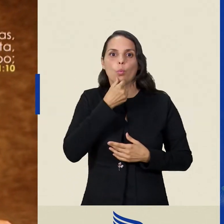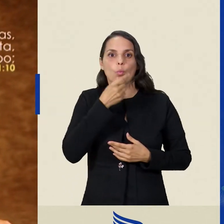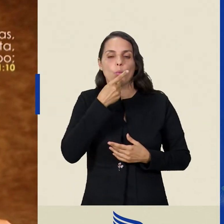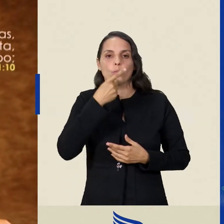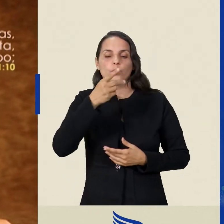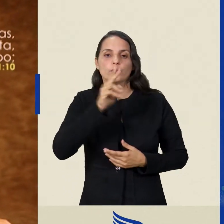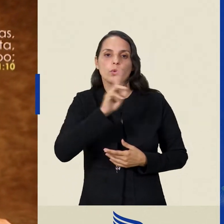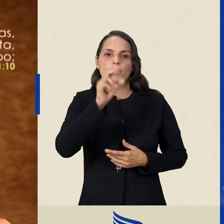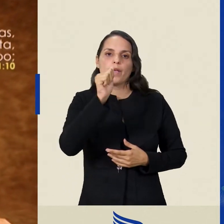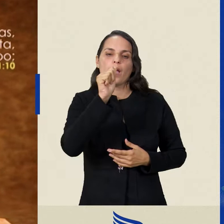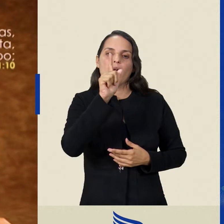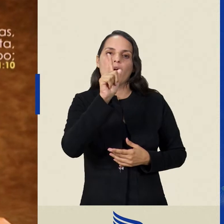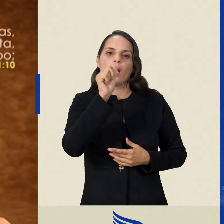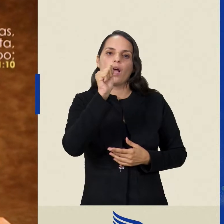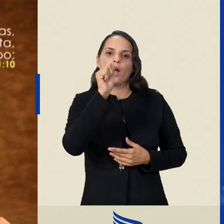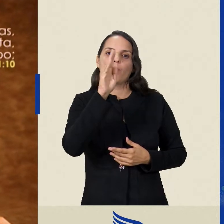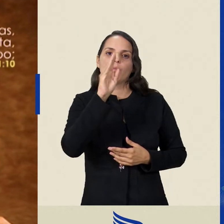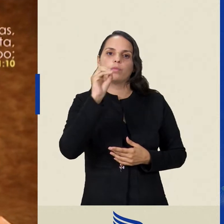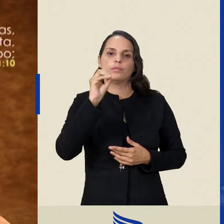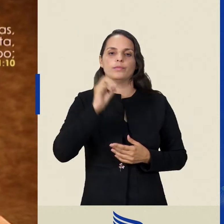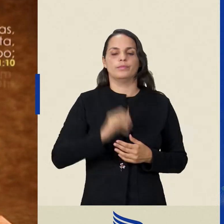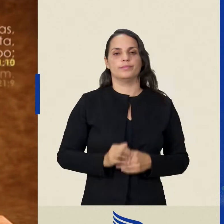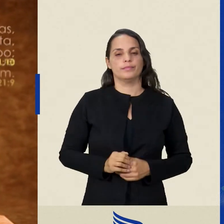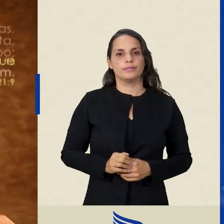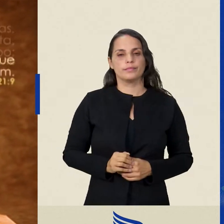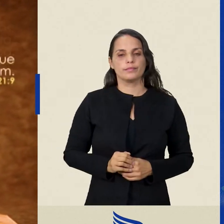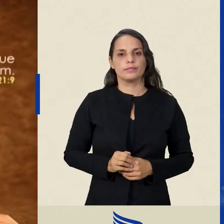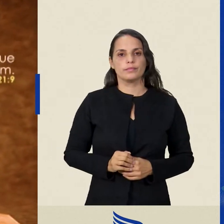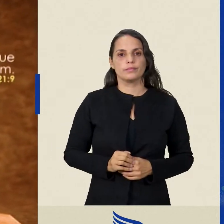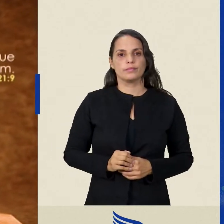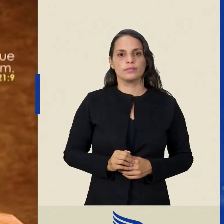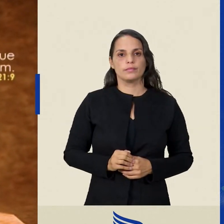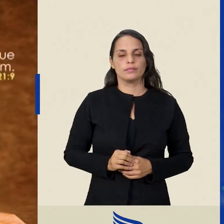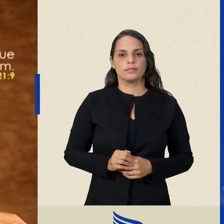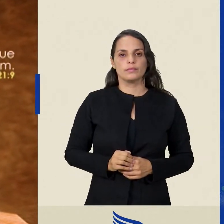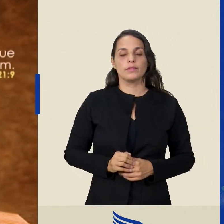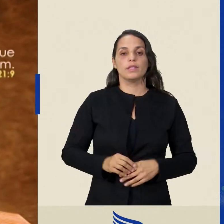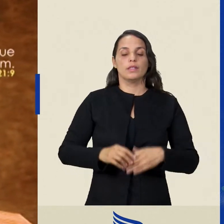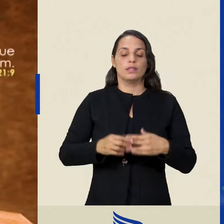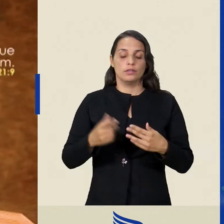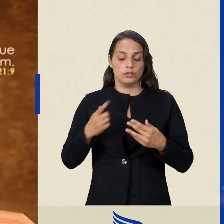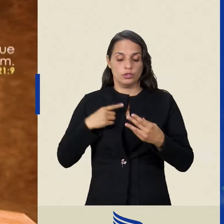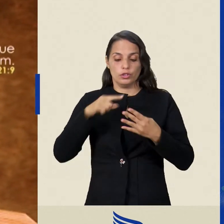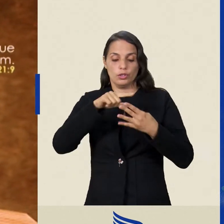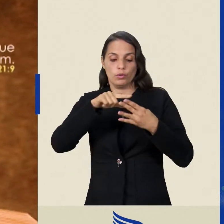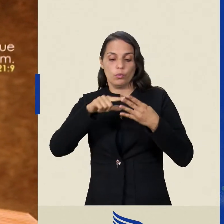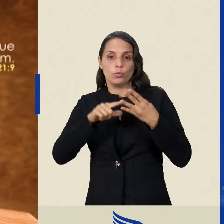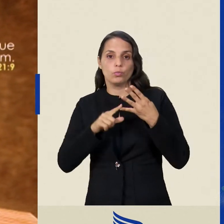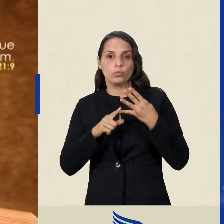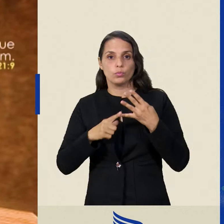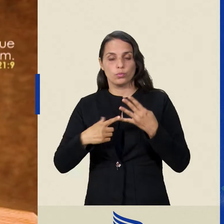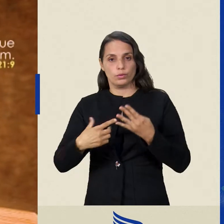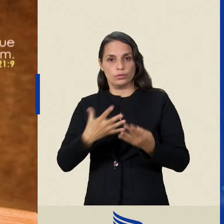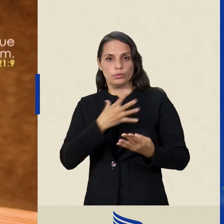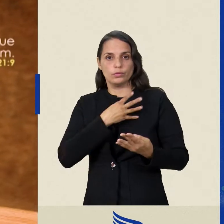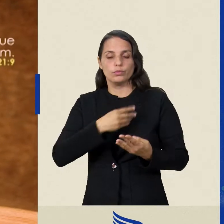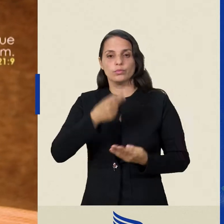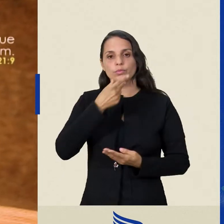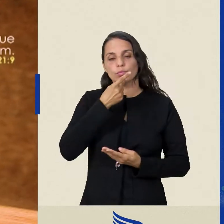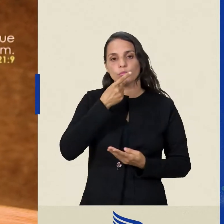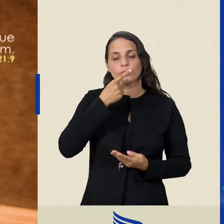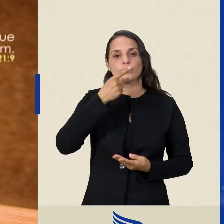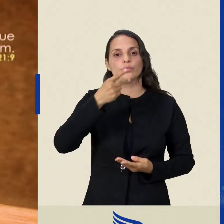Ágabo. Atos 21, 10. E tinha este 4 filhas virgens, que